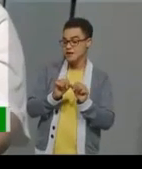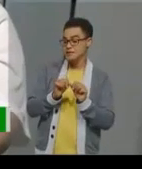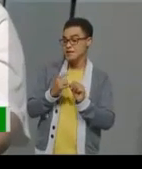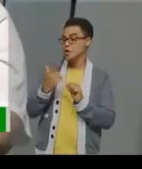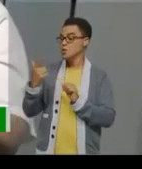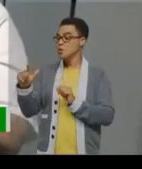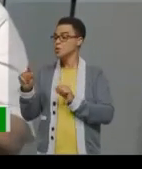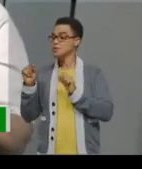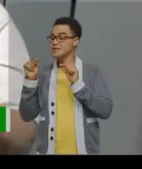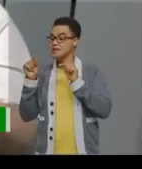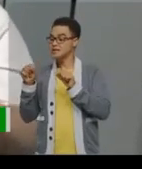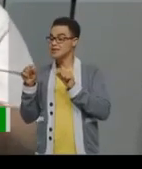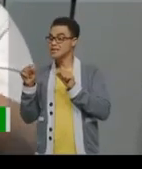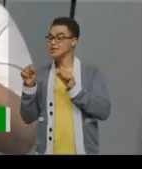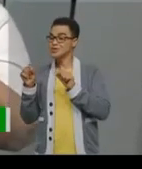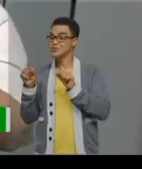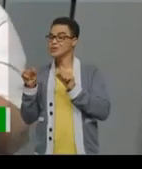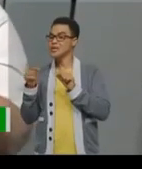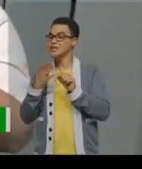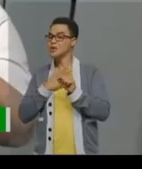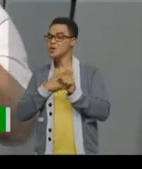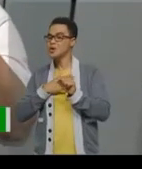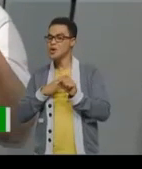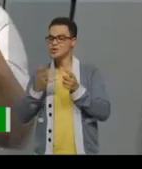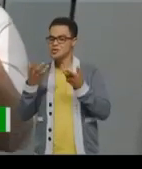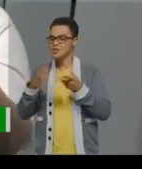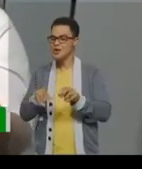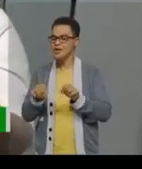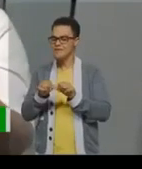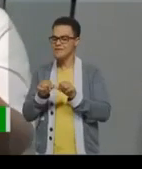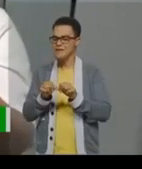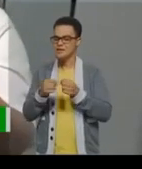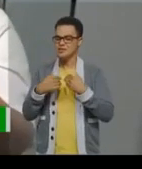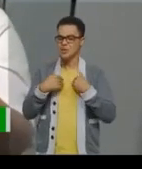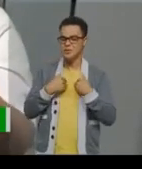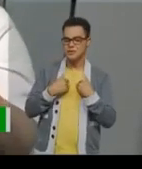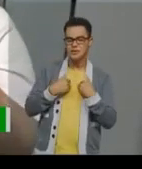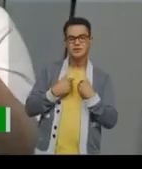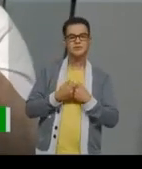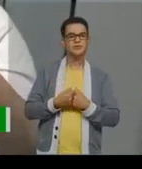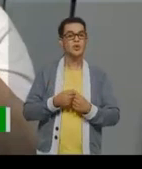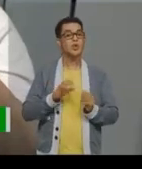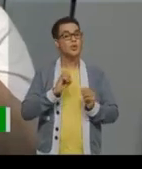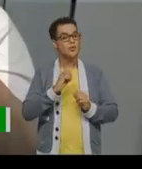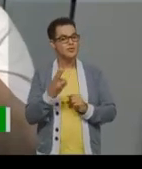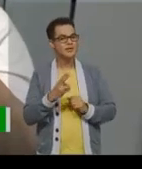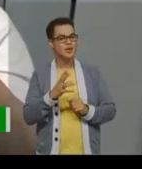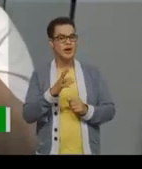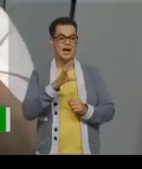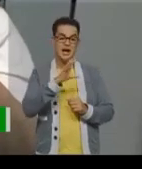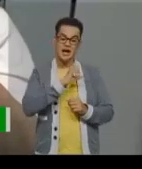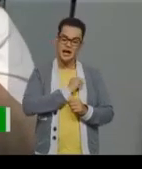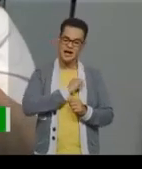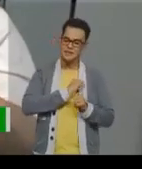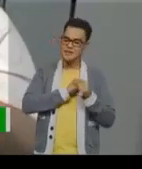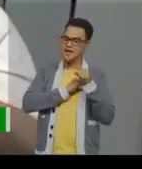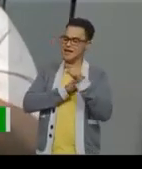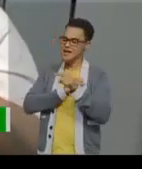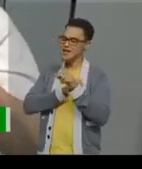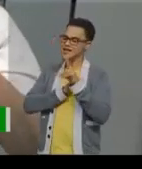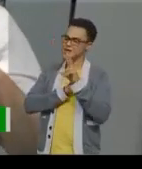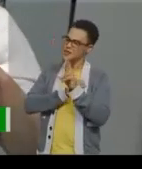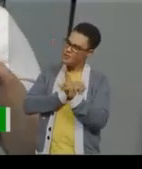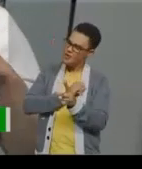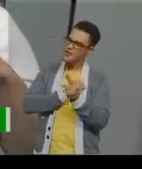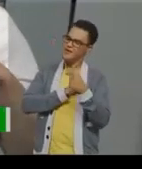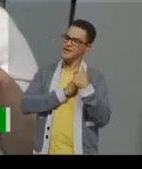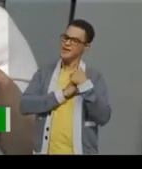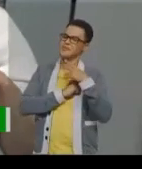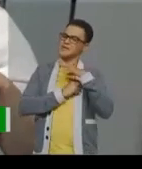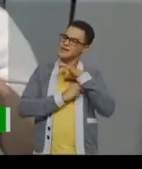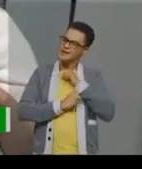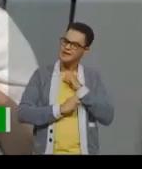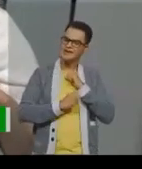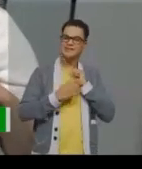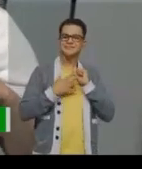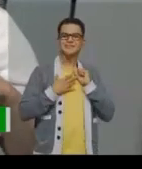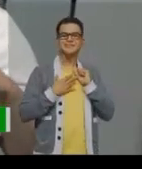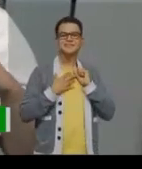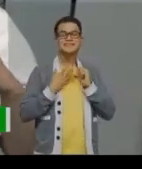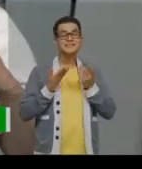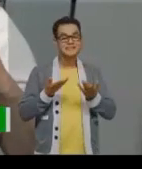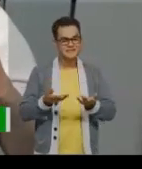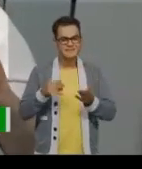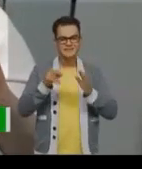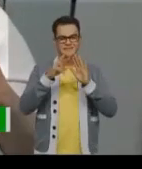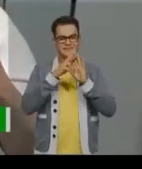você. Ou ame o seu próximo como a si mesmo. Isso são regras de ouro que podem ajudar uma pessoa a